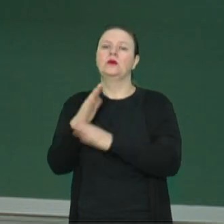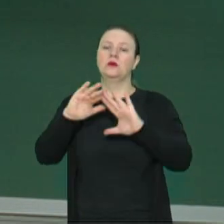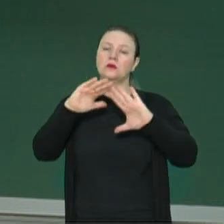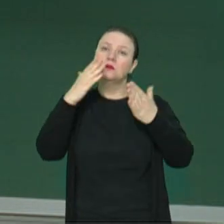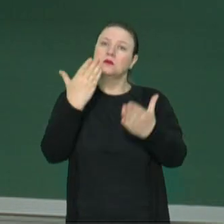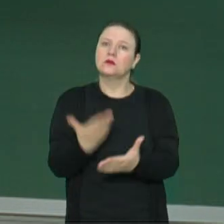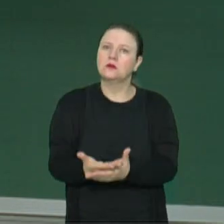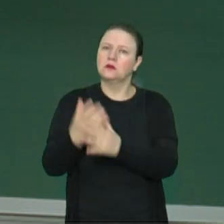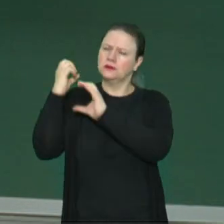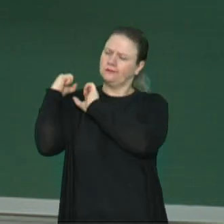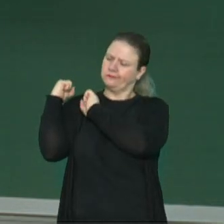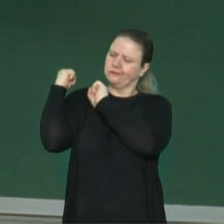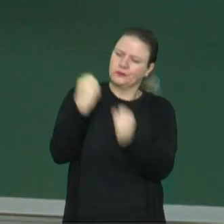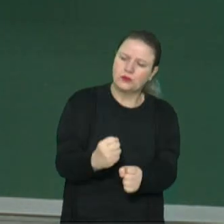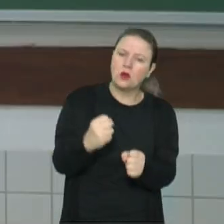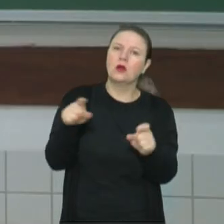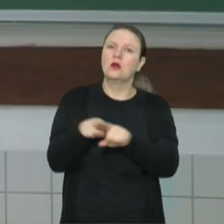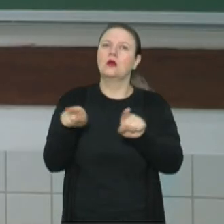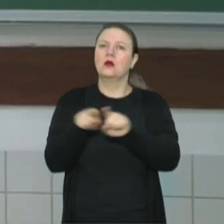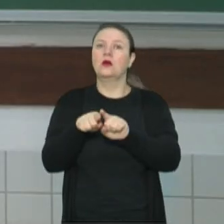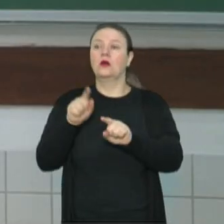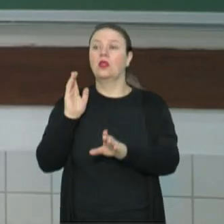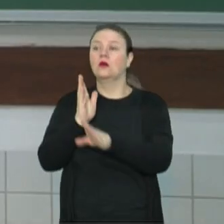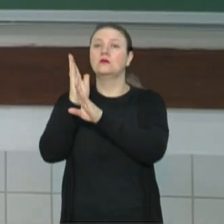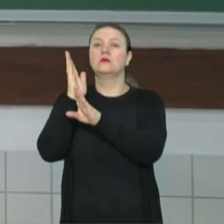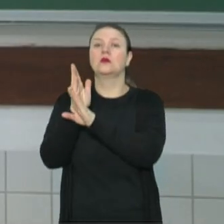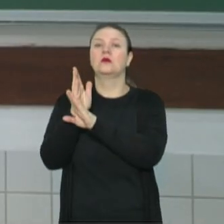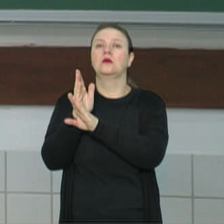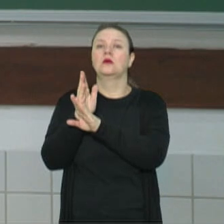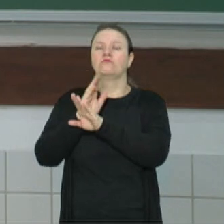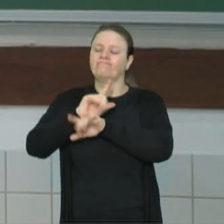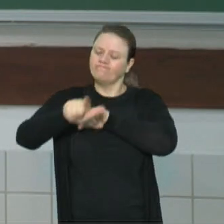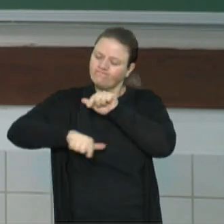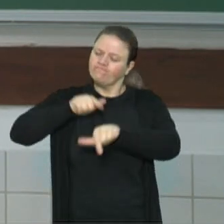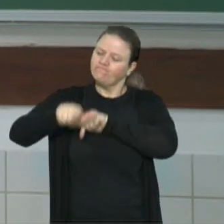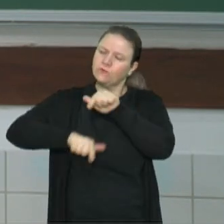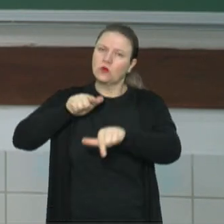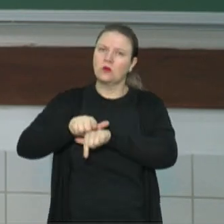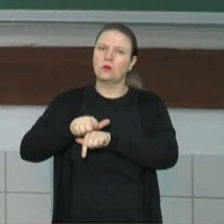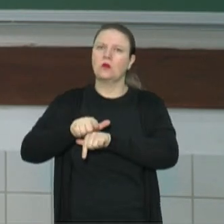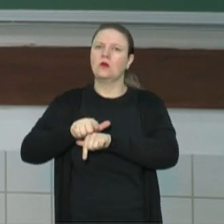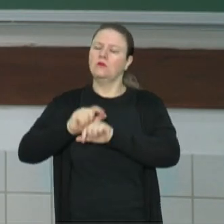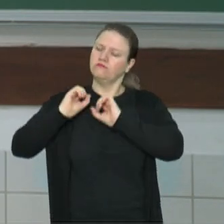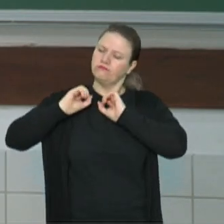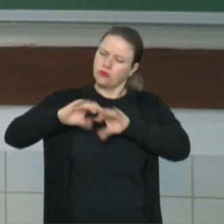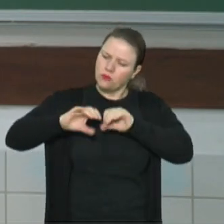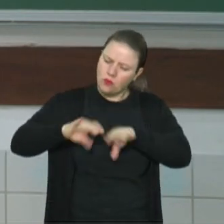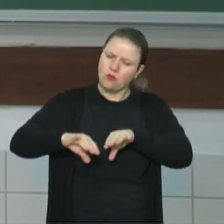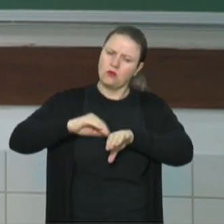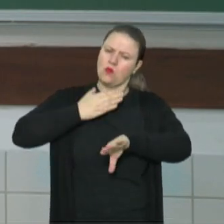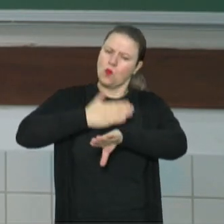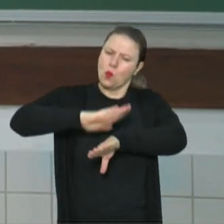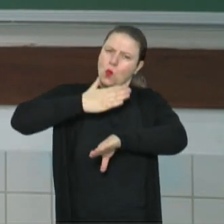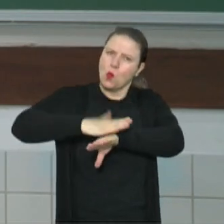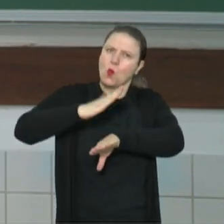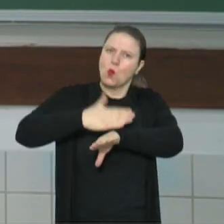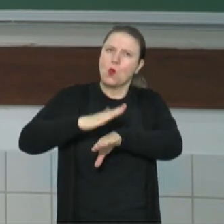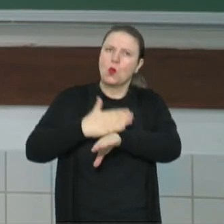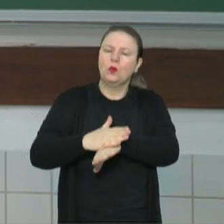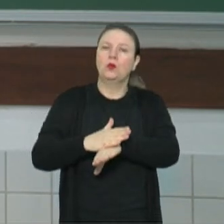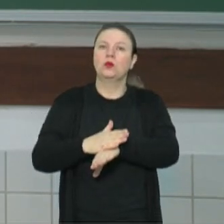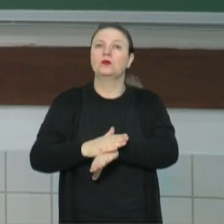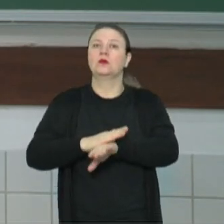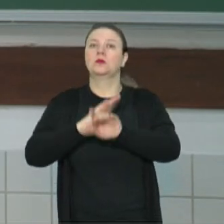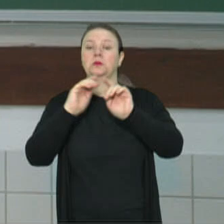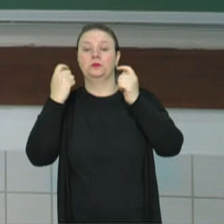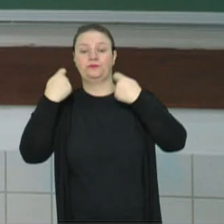escola de jiu-jitsu. Né? Então, através da sua criação, o pessoal começa a gostar, a praticar a técnica, ver. Aí você